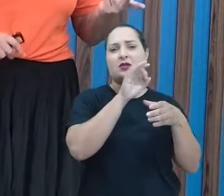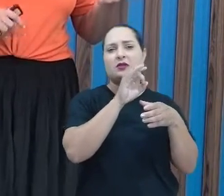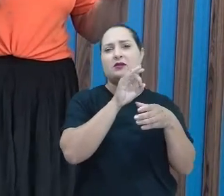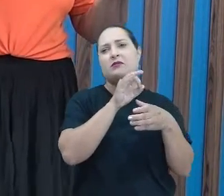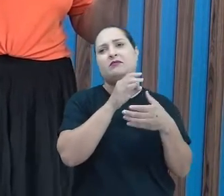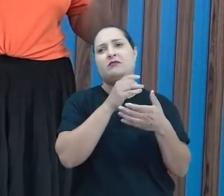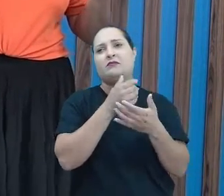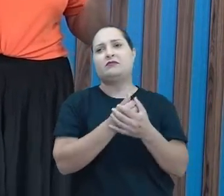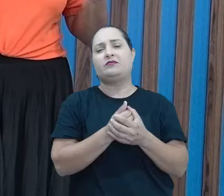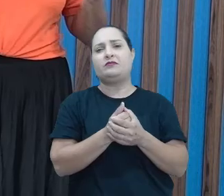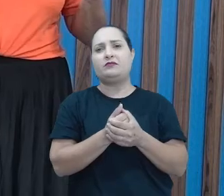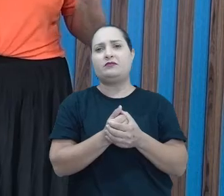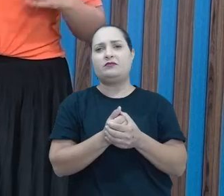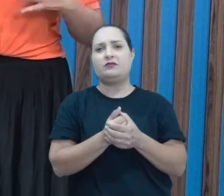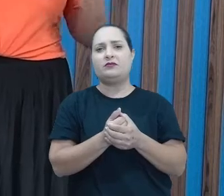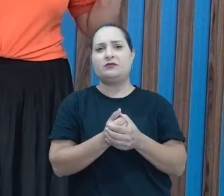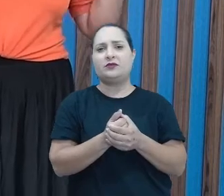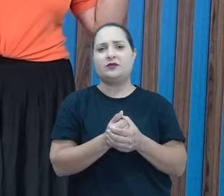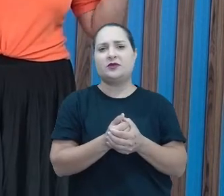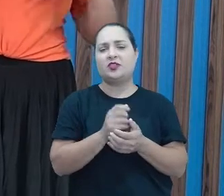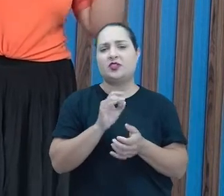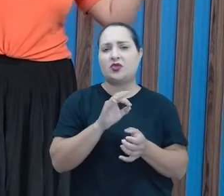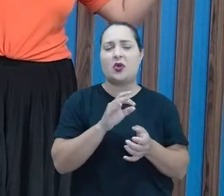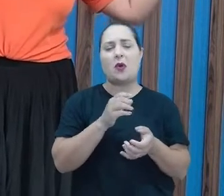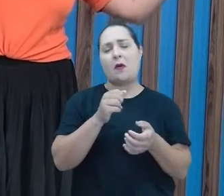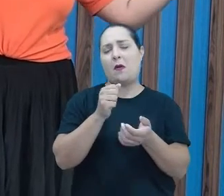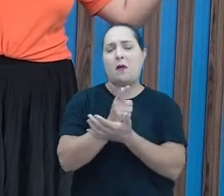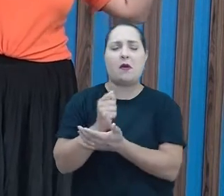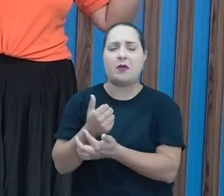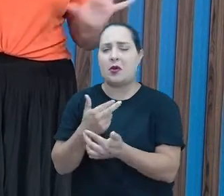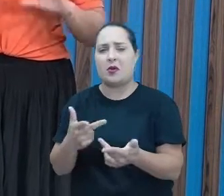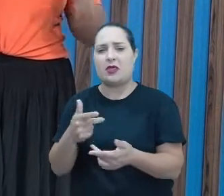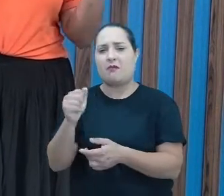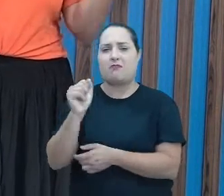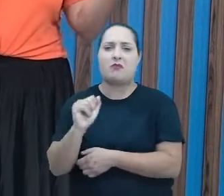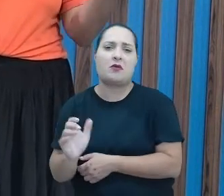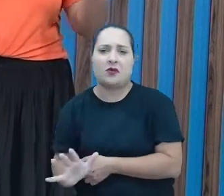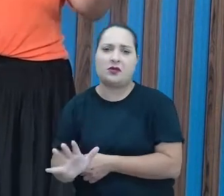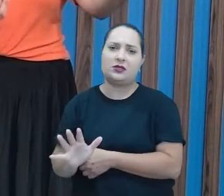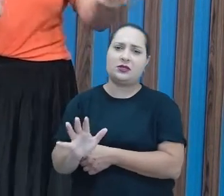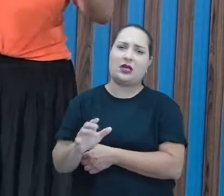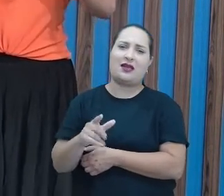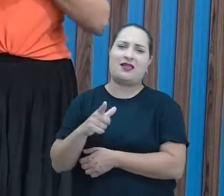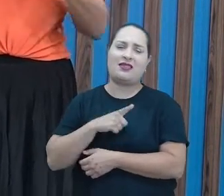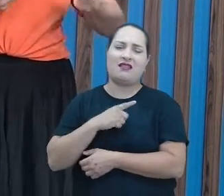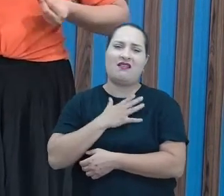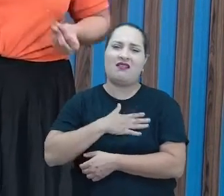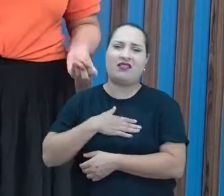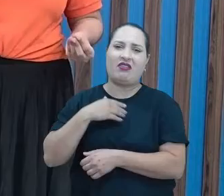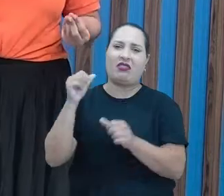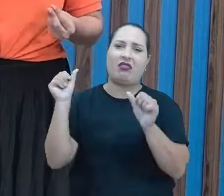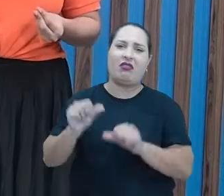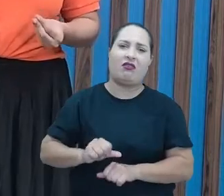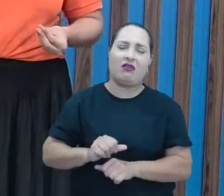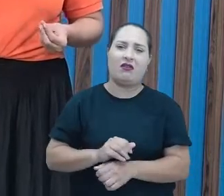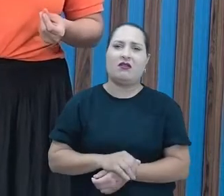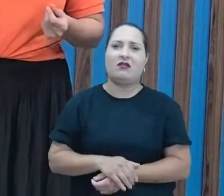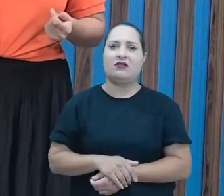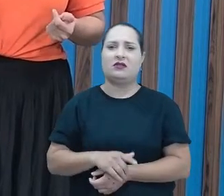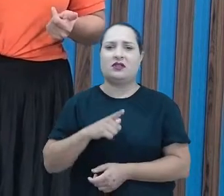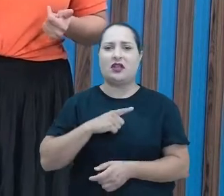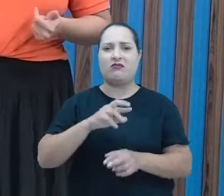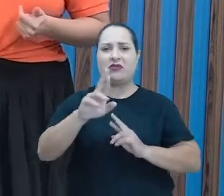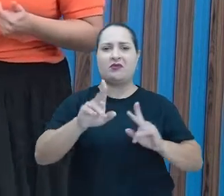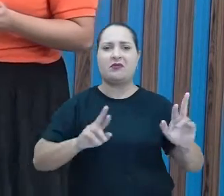gosto. E a gente tem toda uma série de estereótipos construídos partindo nessa contraposição de classes.